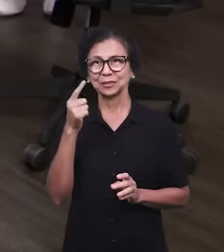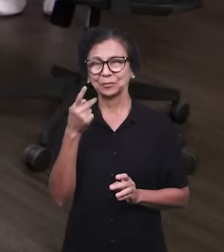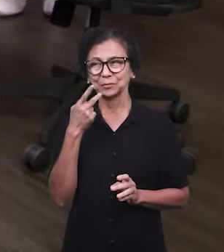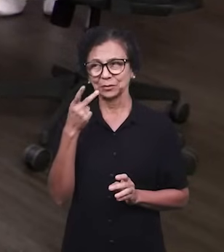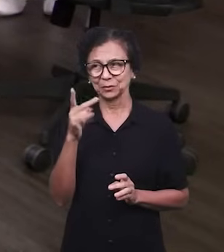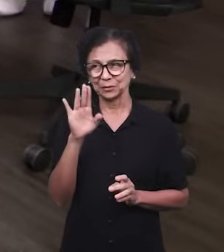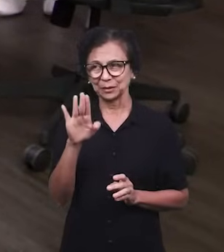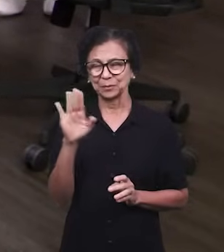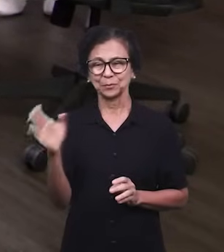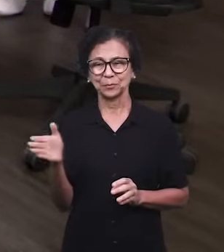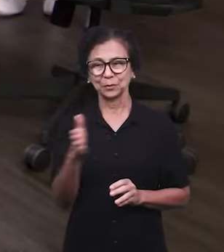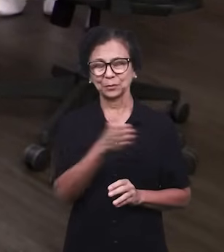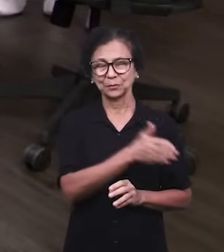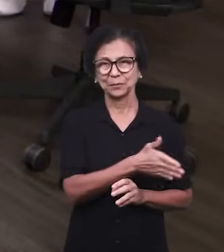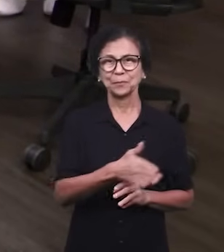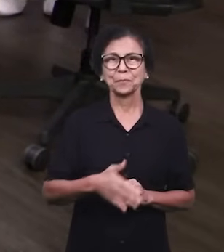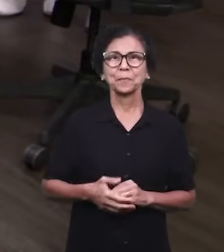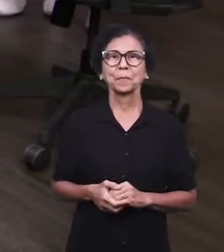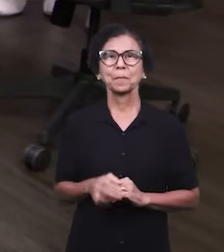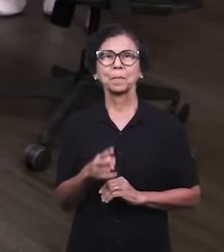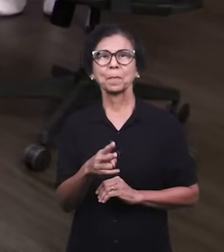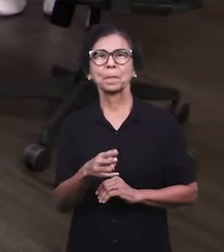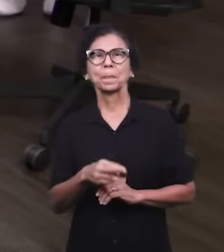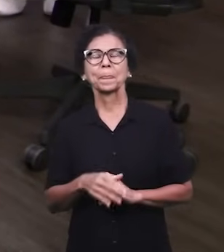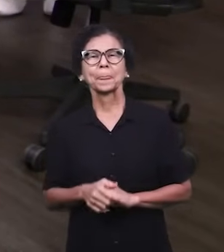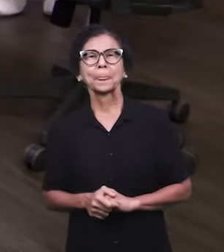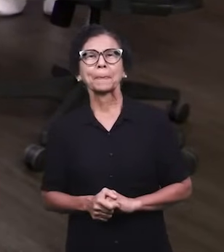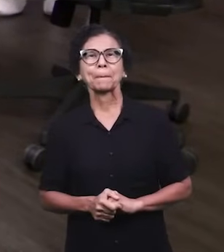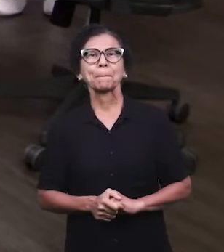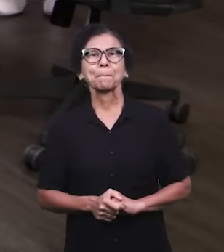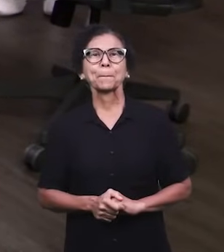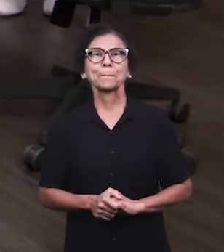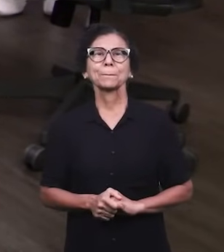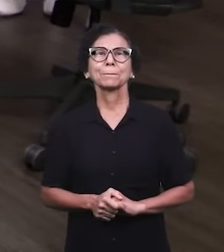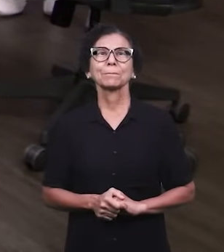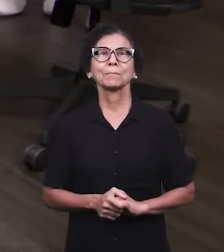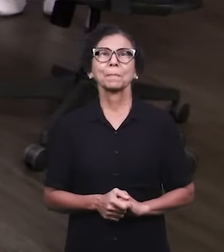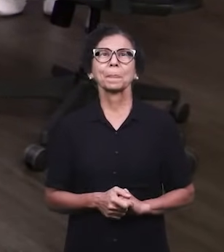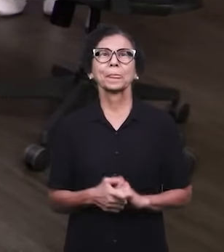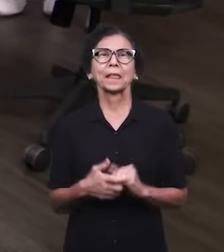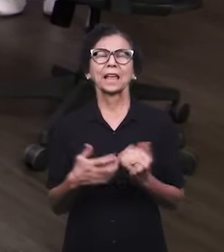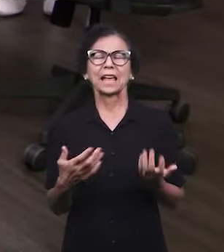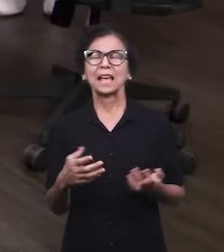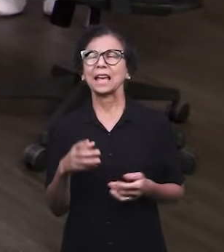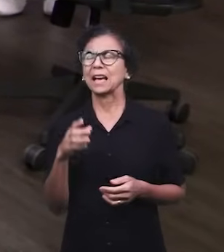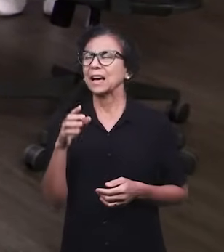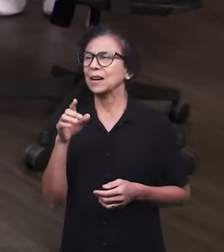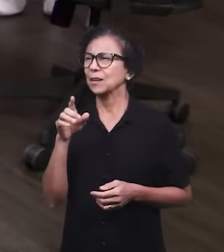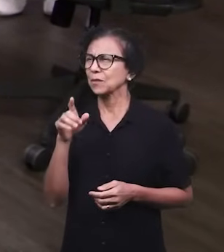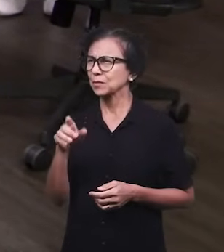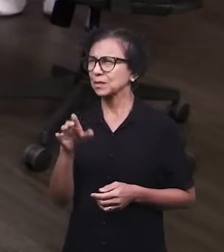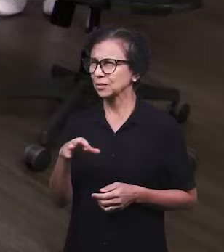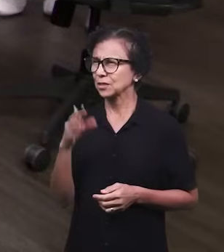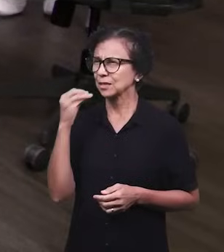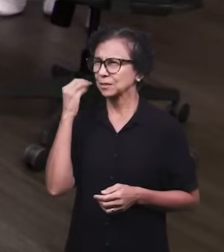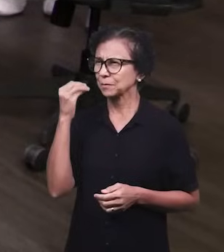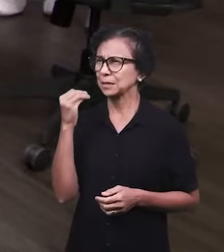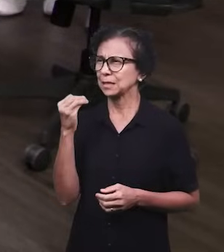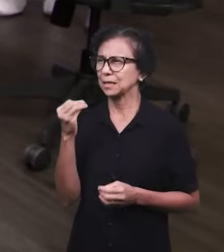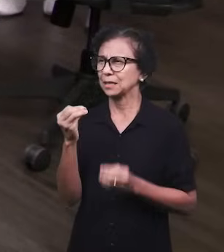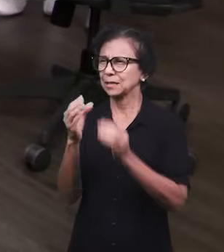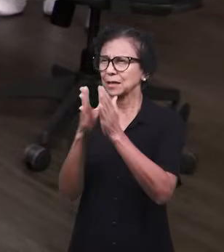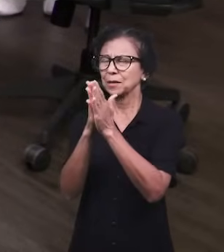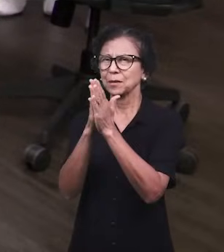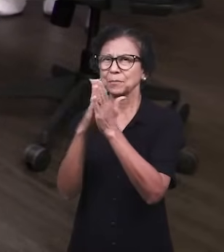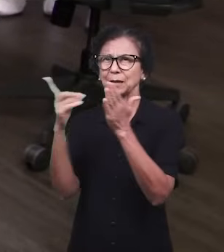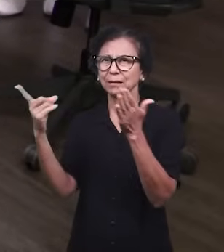isso depois. Mas temos a palavra, nós temos aquela palavra que você abre e o Senhor te fala naquele